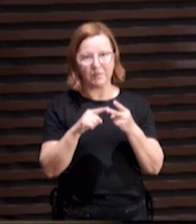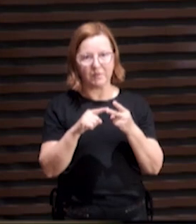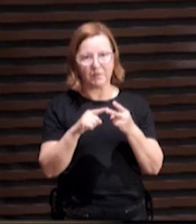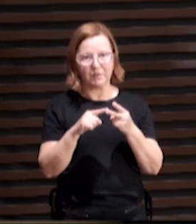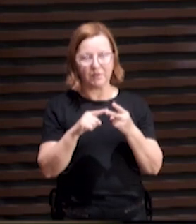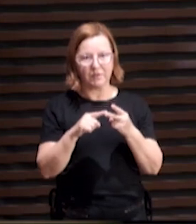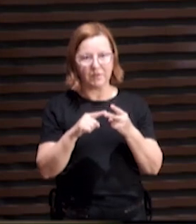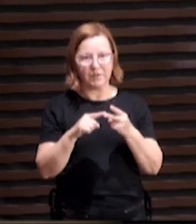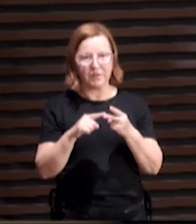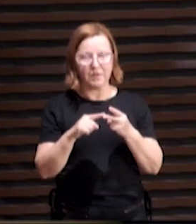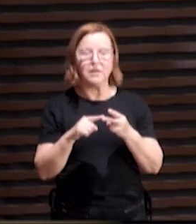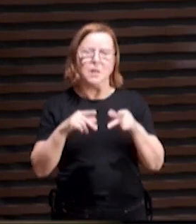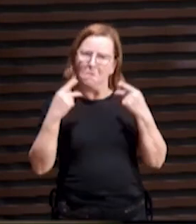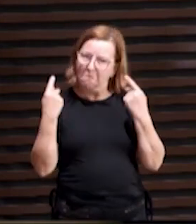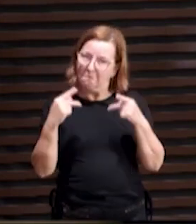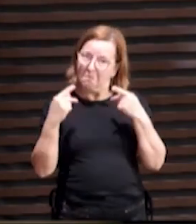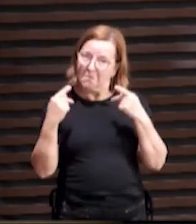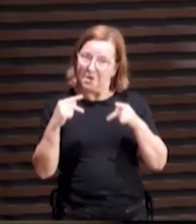multiplicação fantástica.